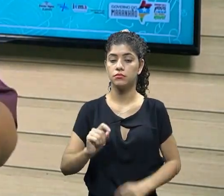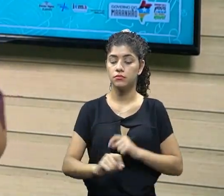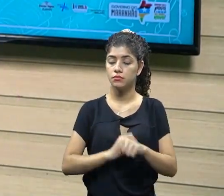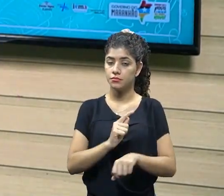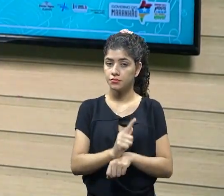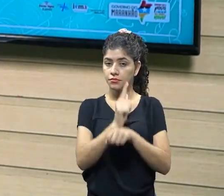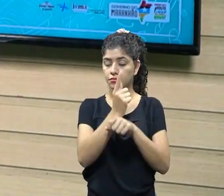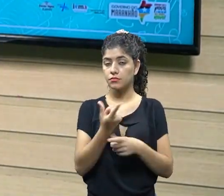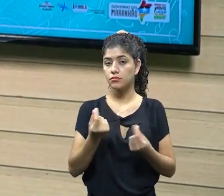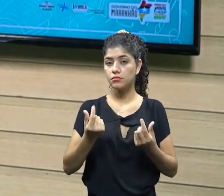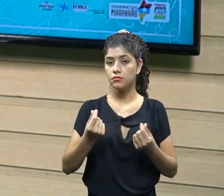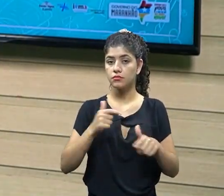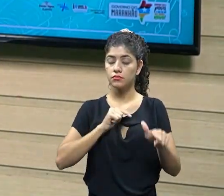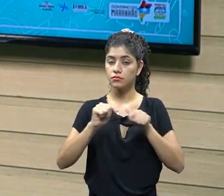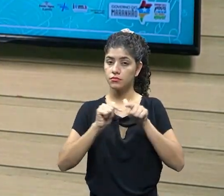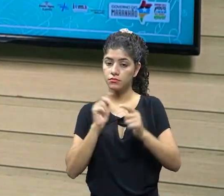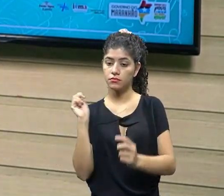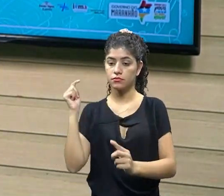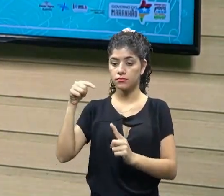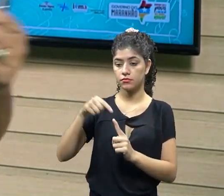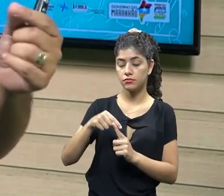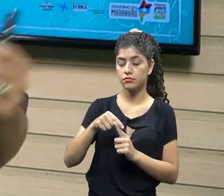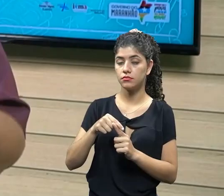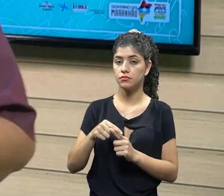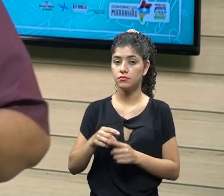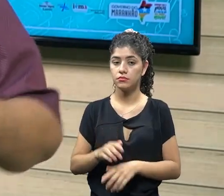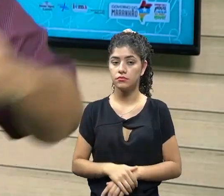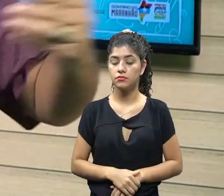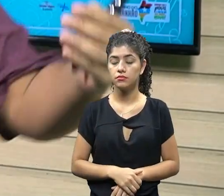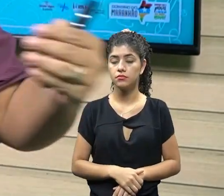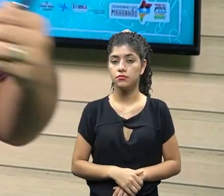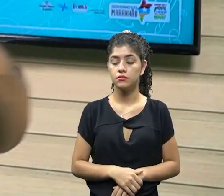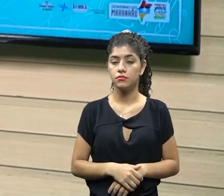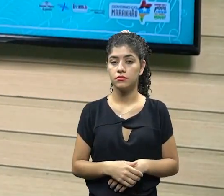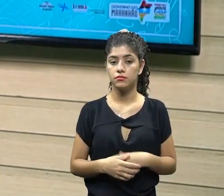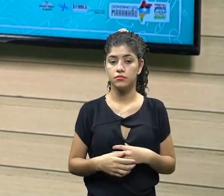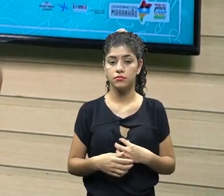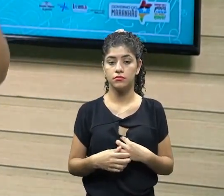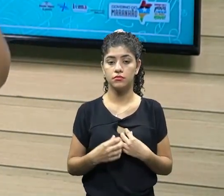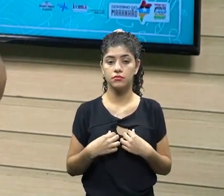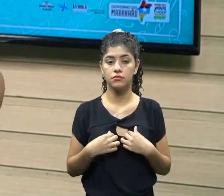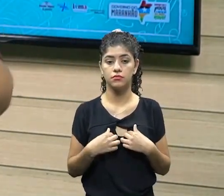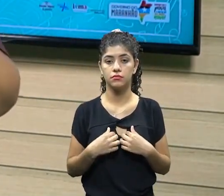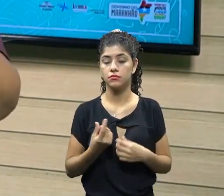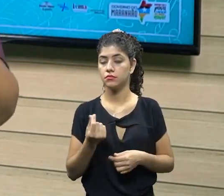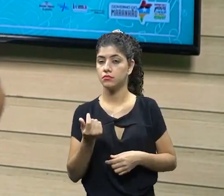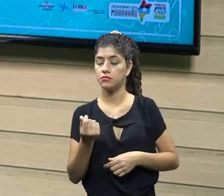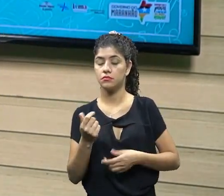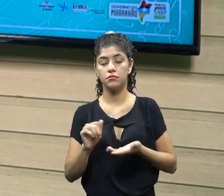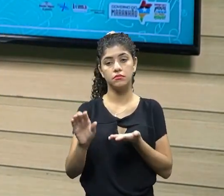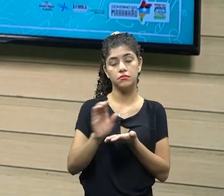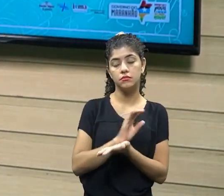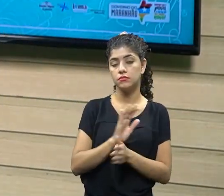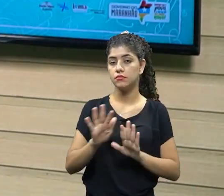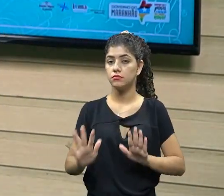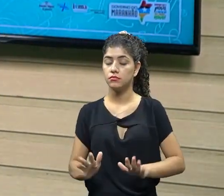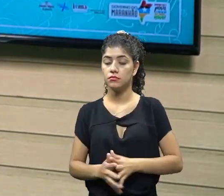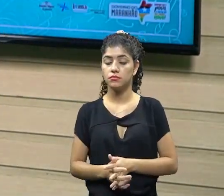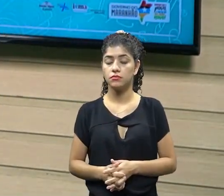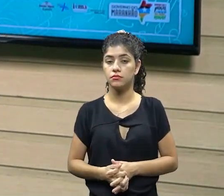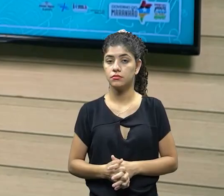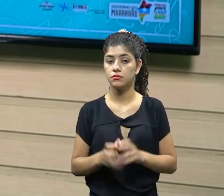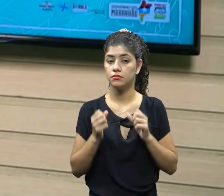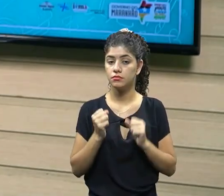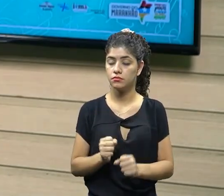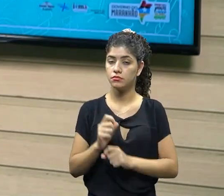do patrimônio líquido, né? Ou físico ou líquido, o dinheiro que entra e tal, para poder dizer que essa empresa está